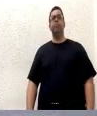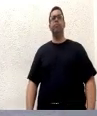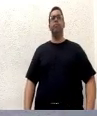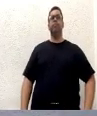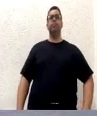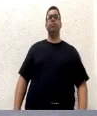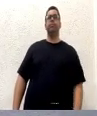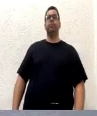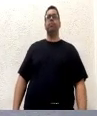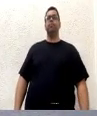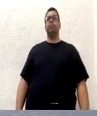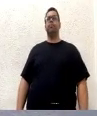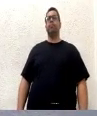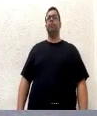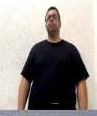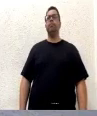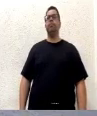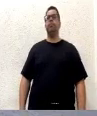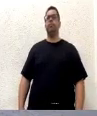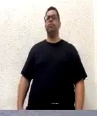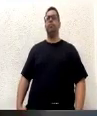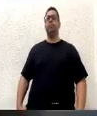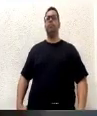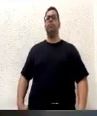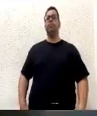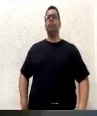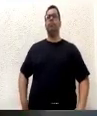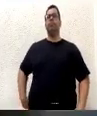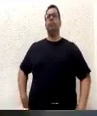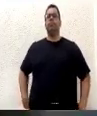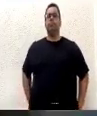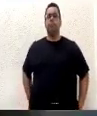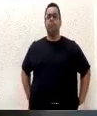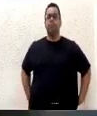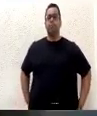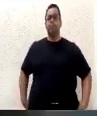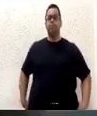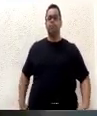Agora, obrigado, vereadora. Com a palavra, o vereador Paulo.